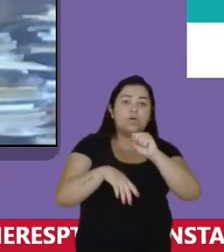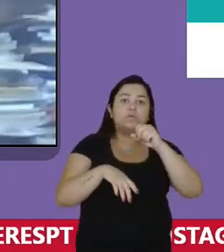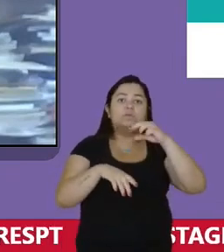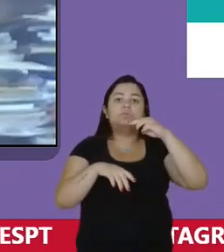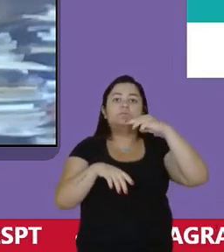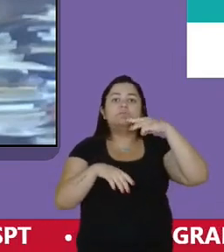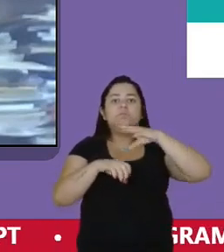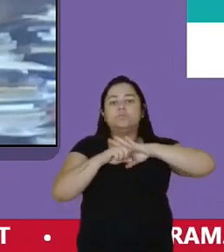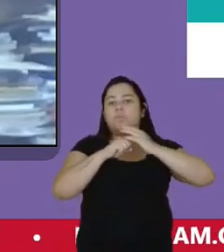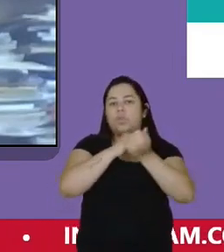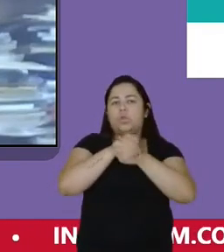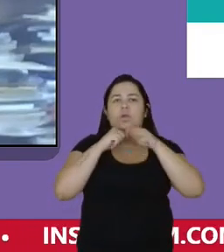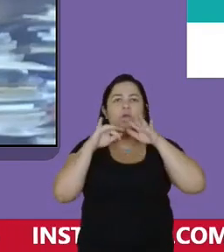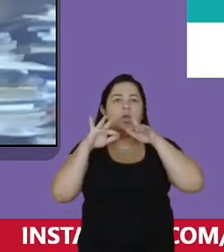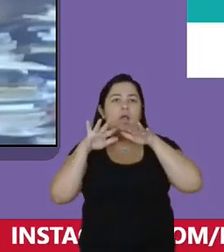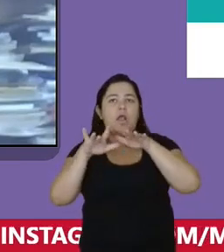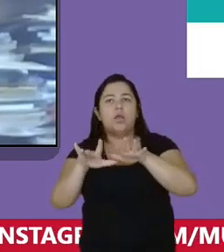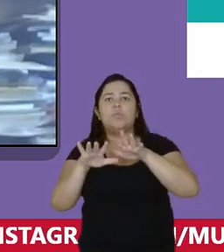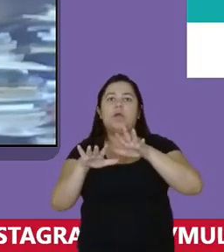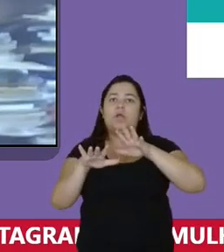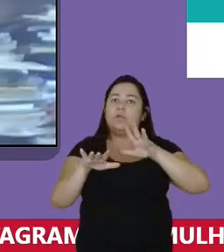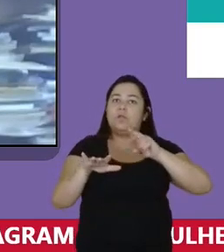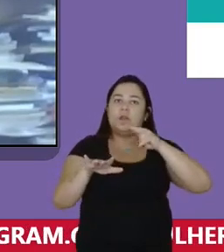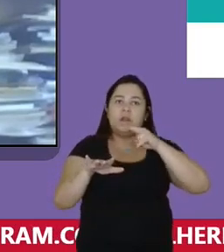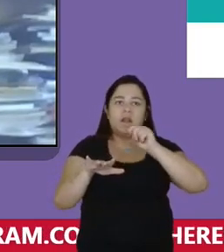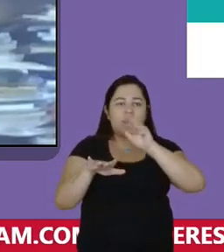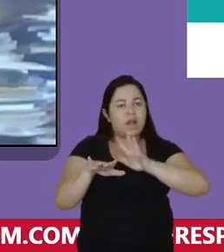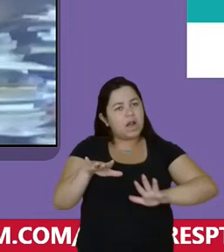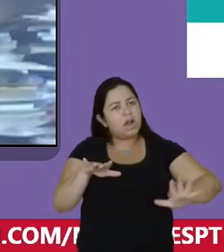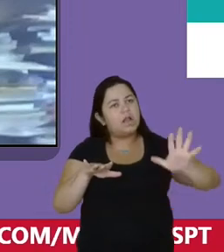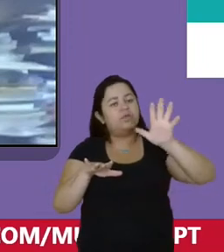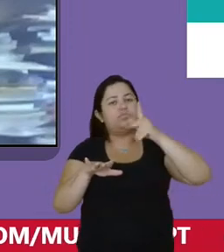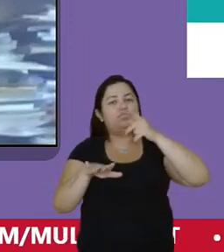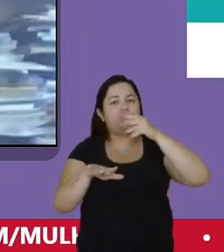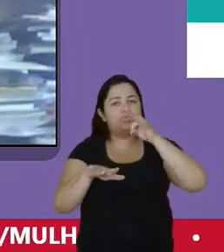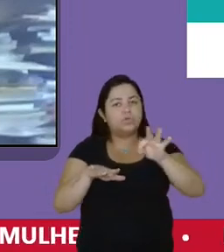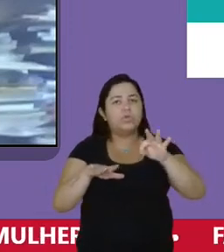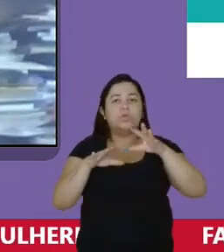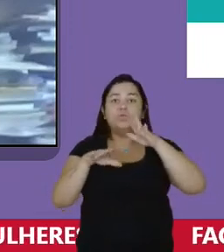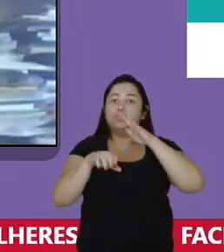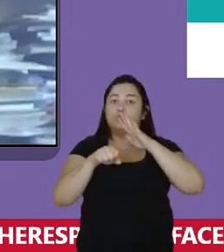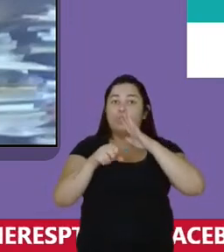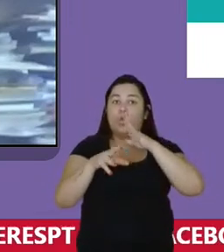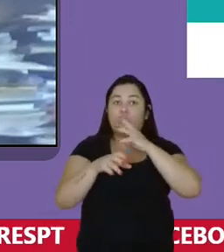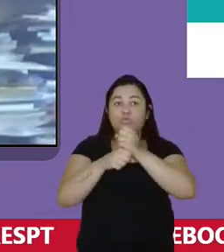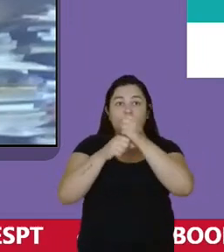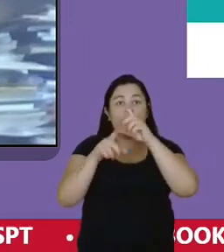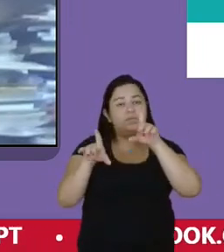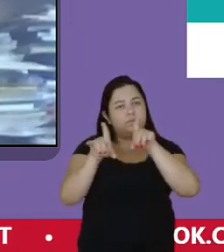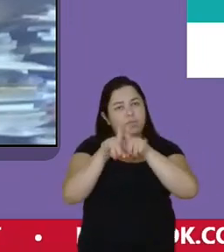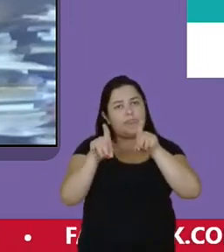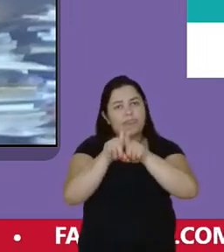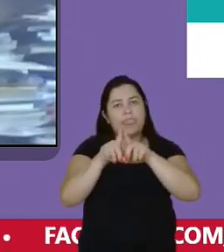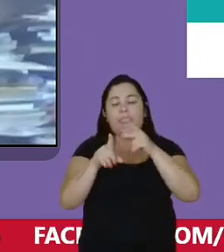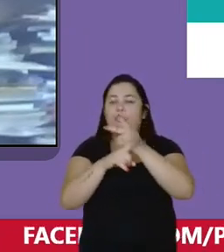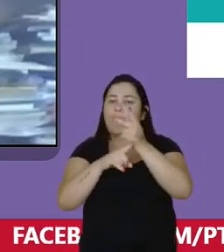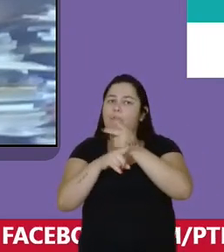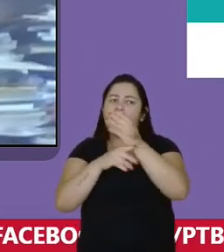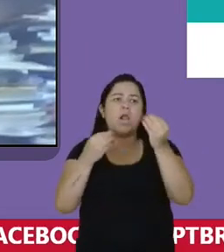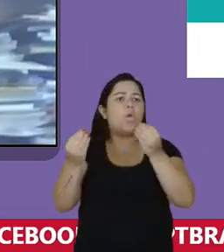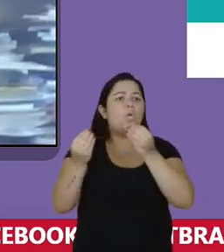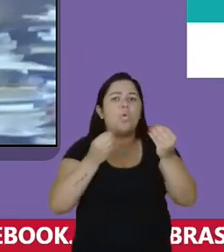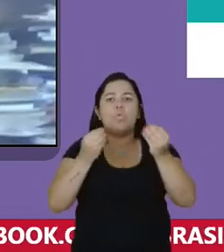esse plano de recuperação nacional do PT, certo? Somando, procurando pontes, procurando